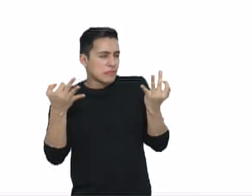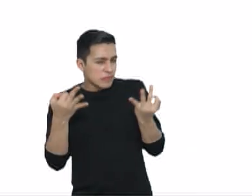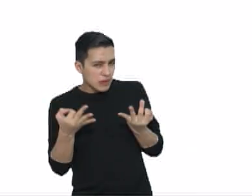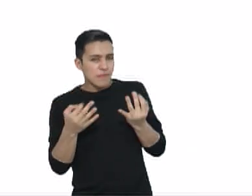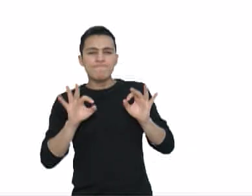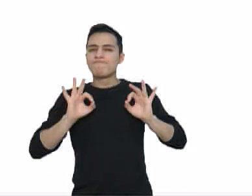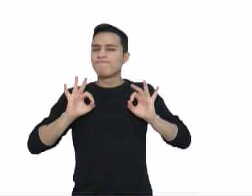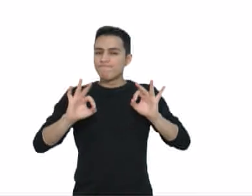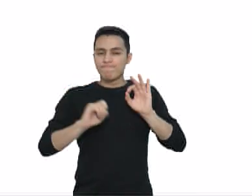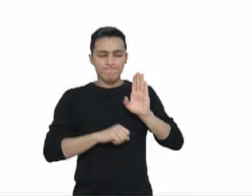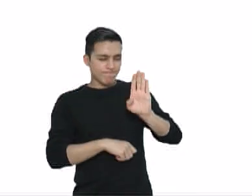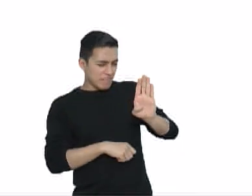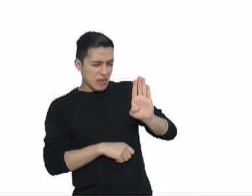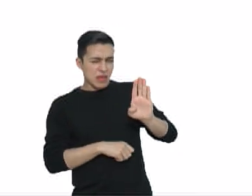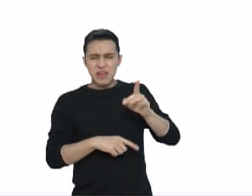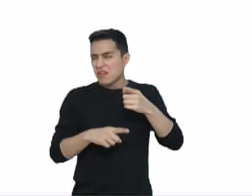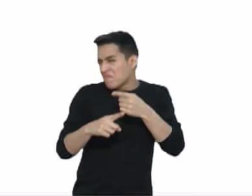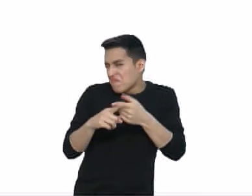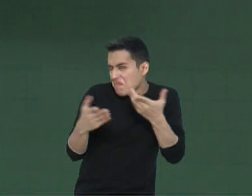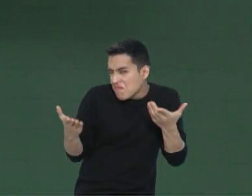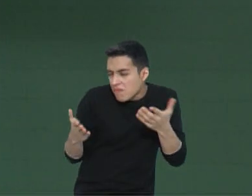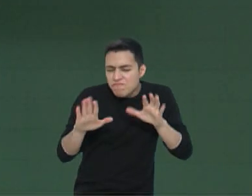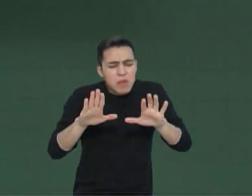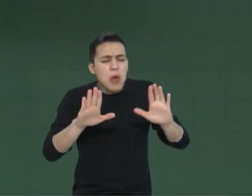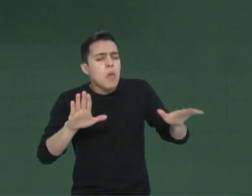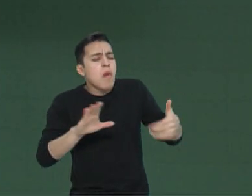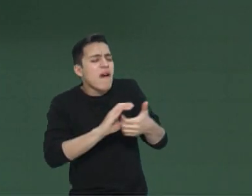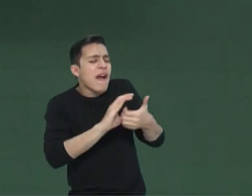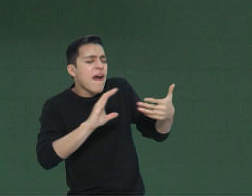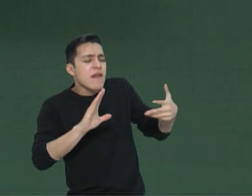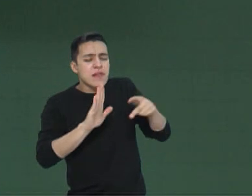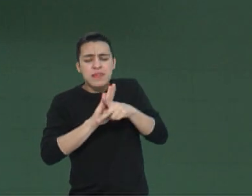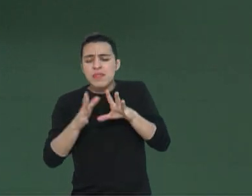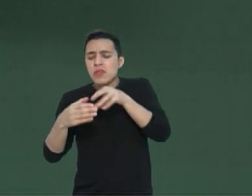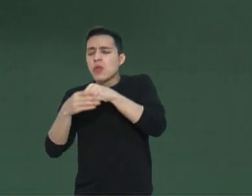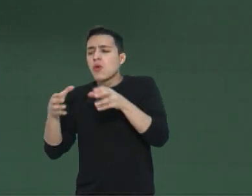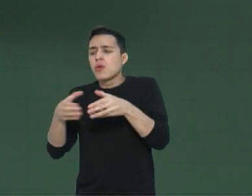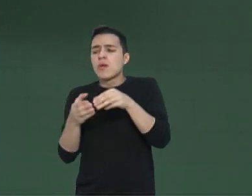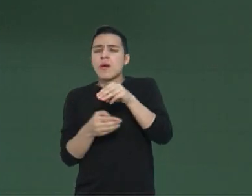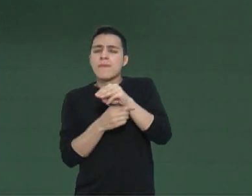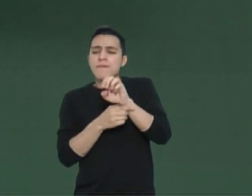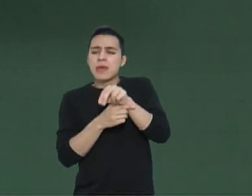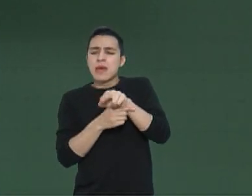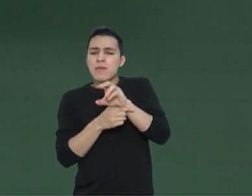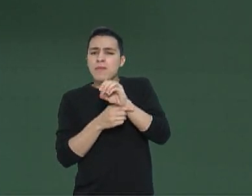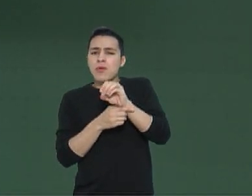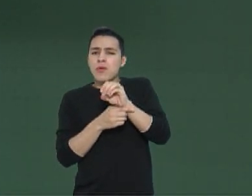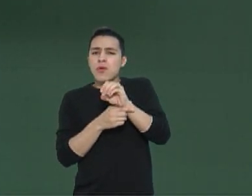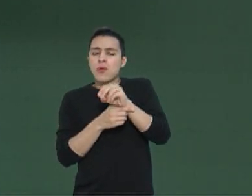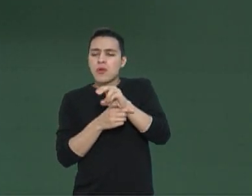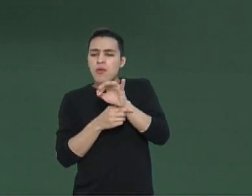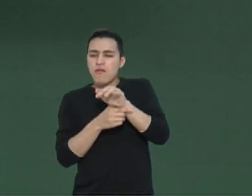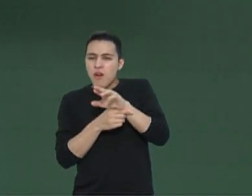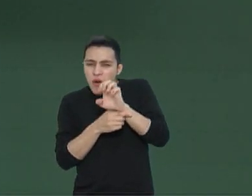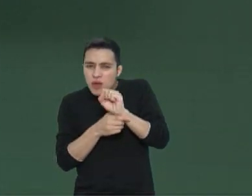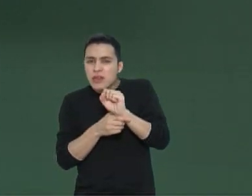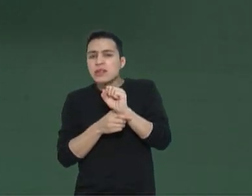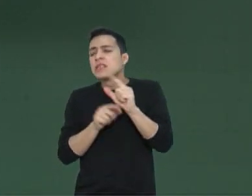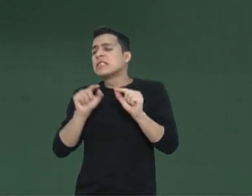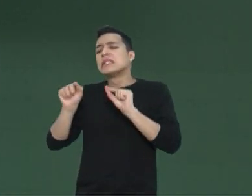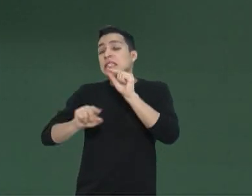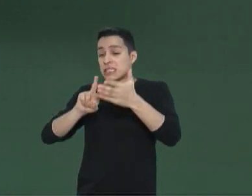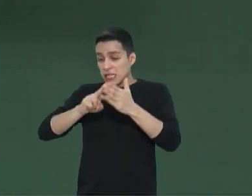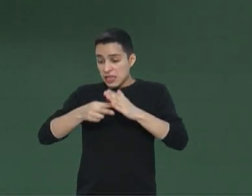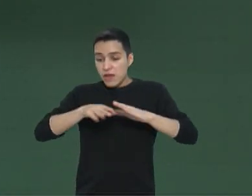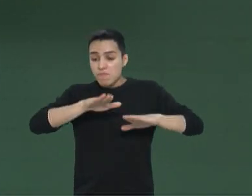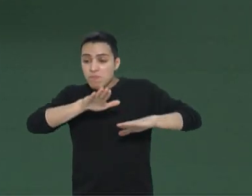é a alternativa B. Por quê? Qual é a característica de um membranofone? São aqueles instrumentos que produzem sons por